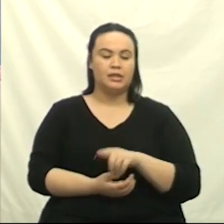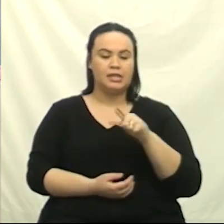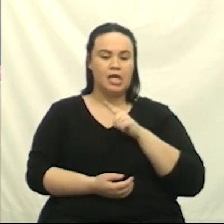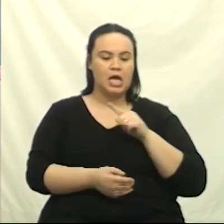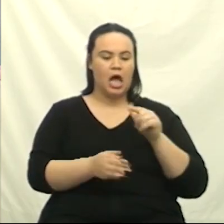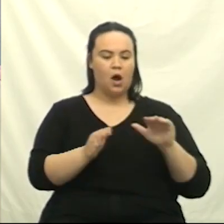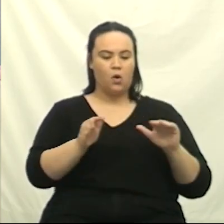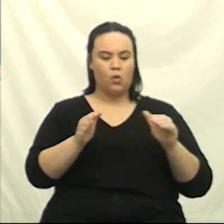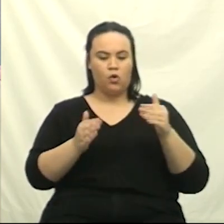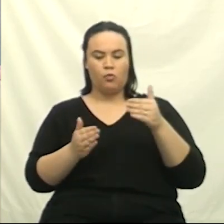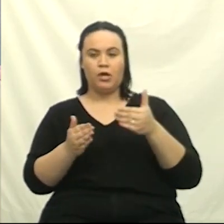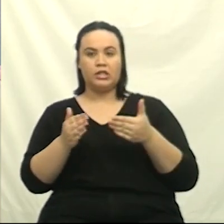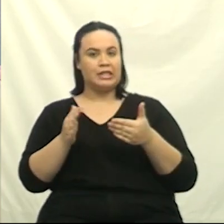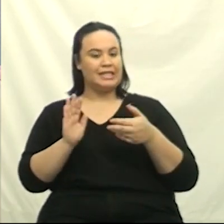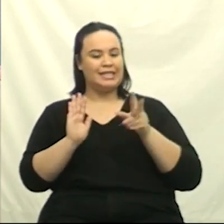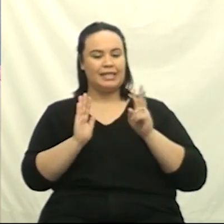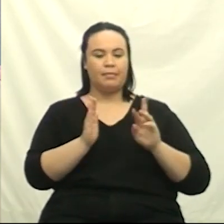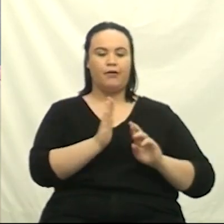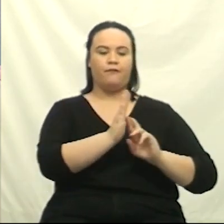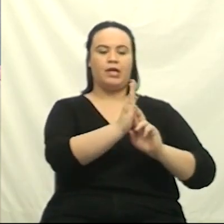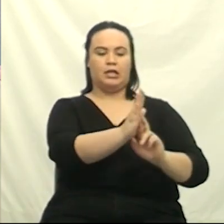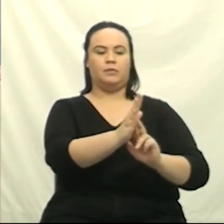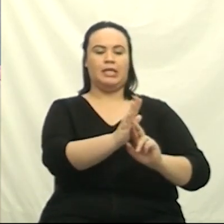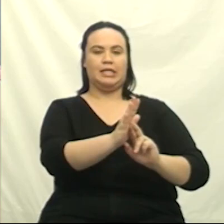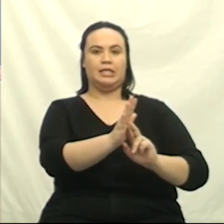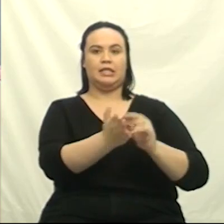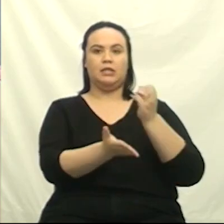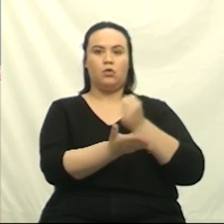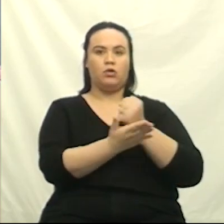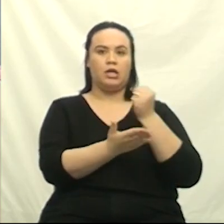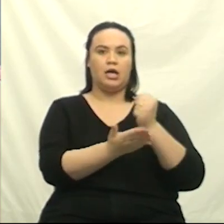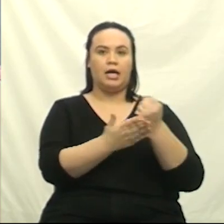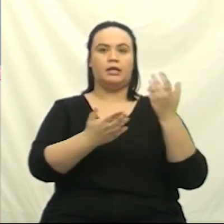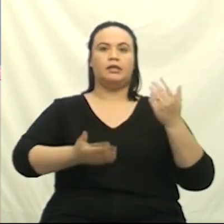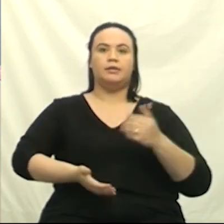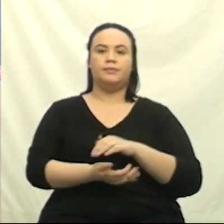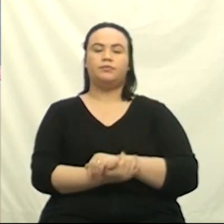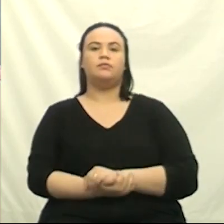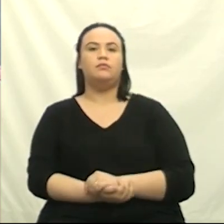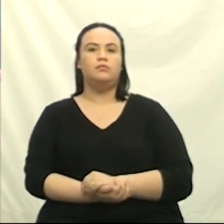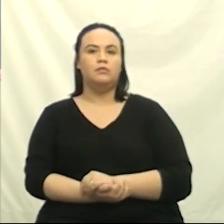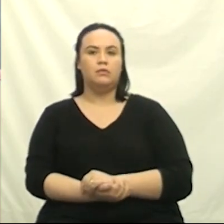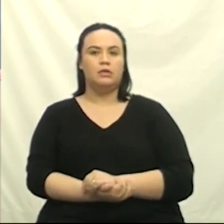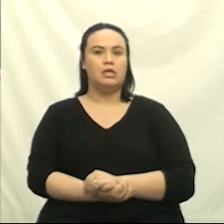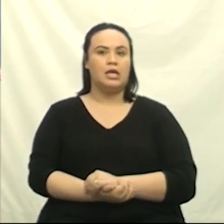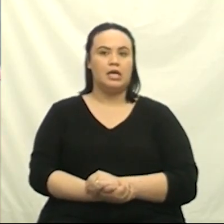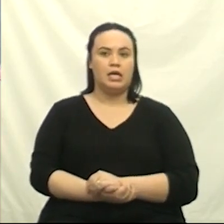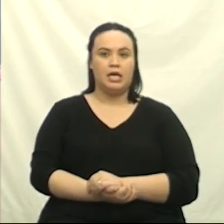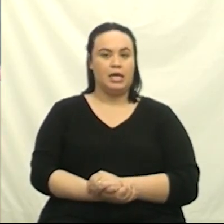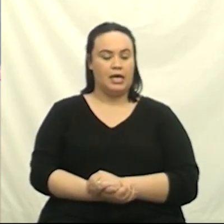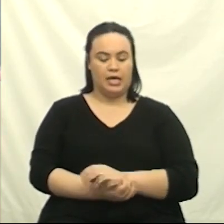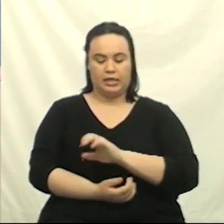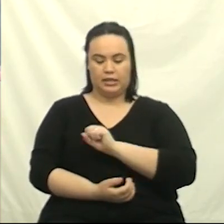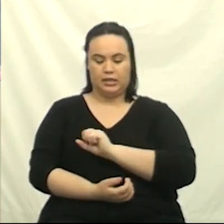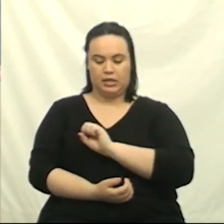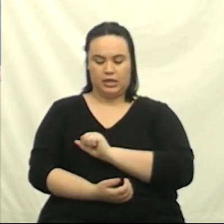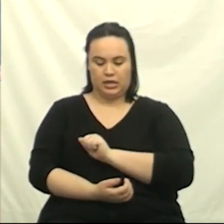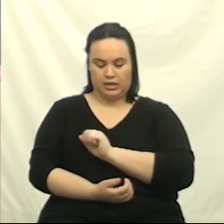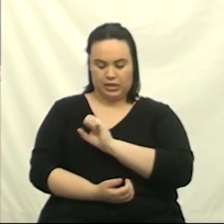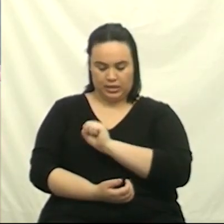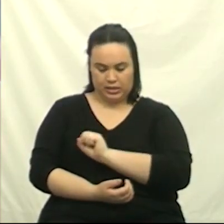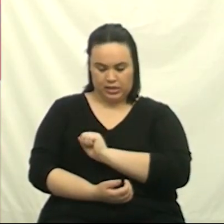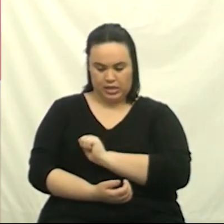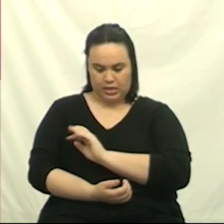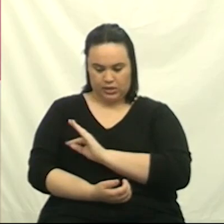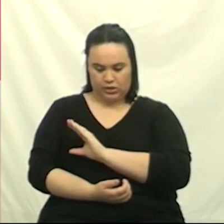gerenciada pela Sática todo o contrato que a Badeus tem e o Sese é a Sática que gerencia então você vê o tamanho